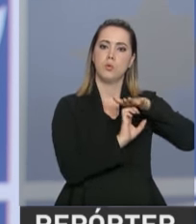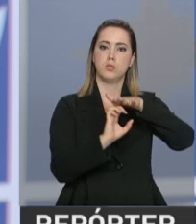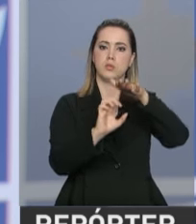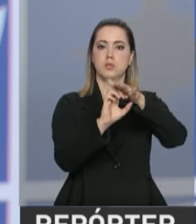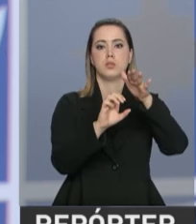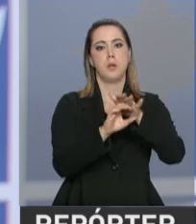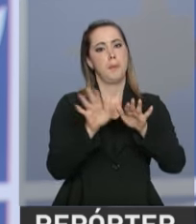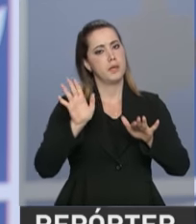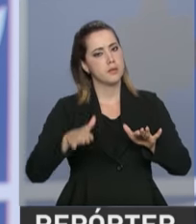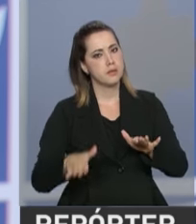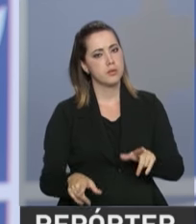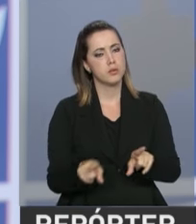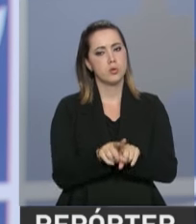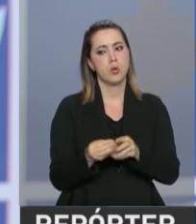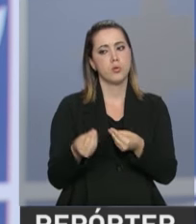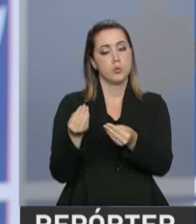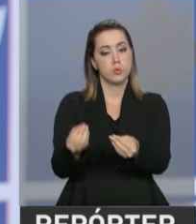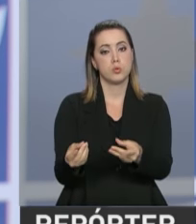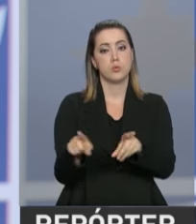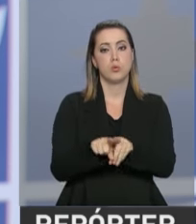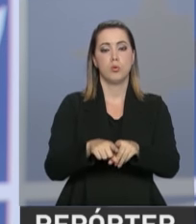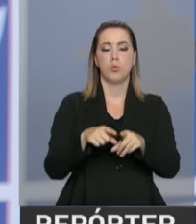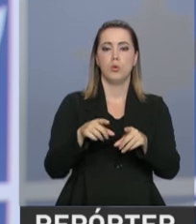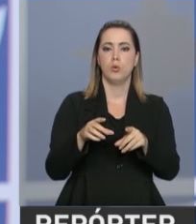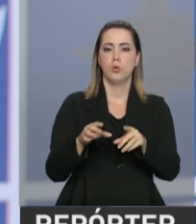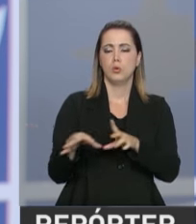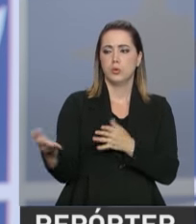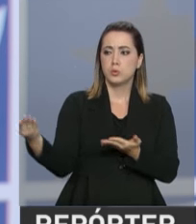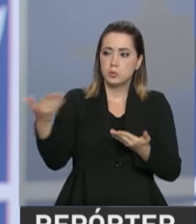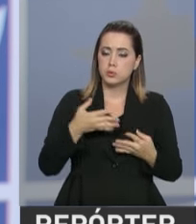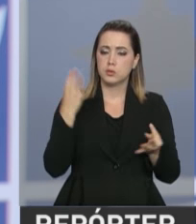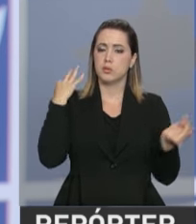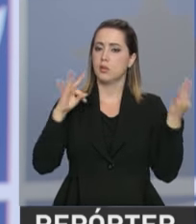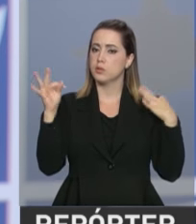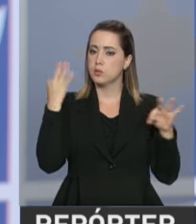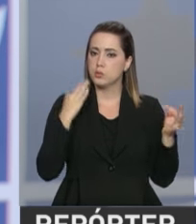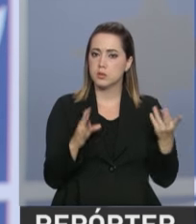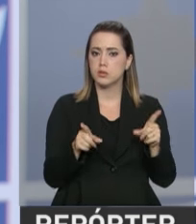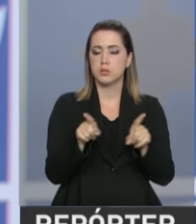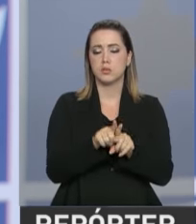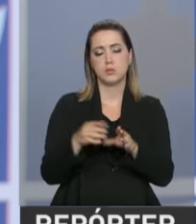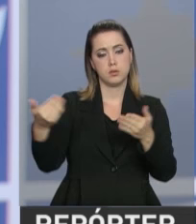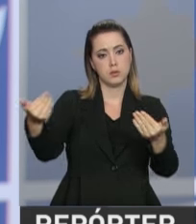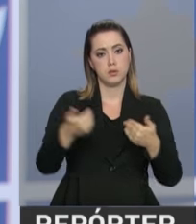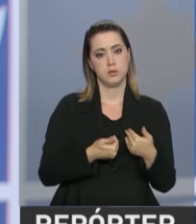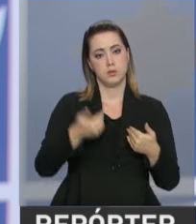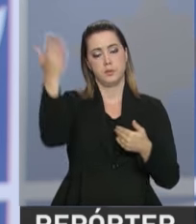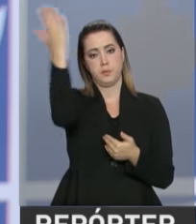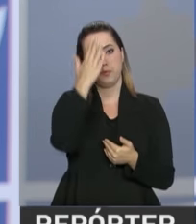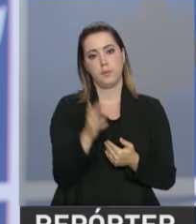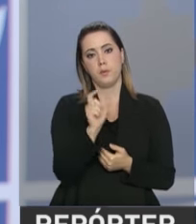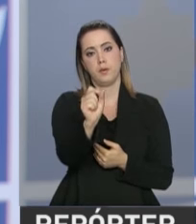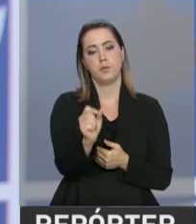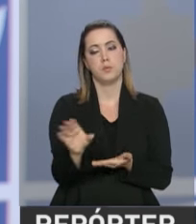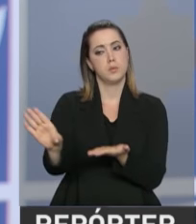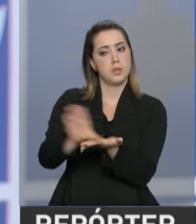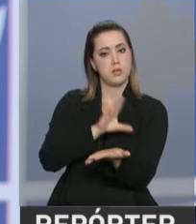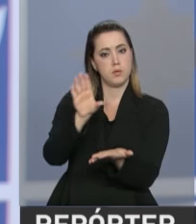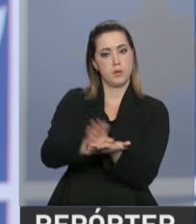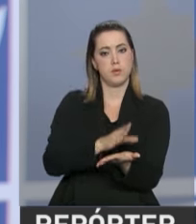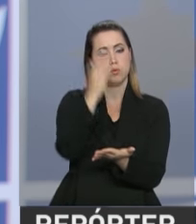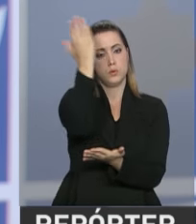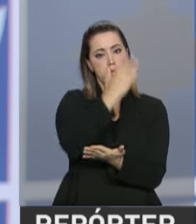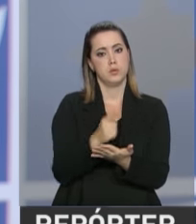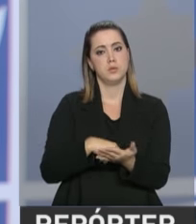descontos que fazem pacotes O que traz e no verão e para o Brasil recursos que colocam as